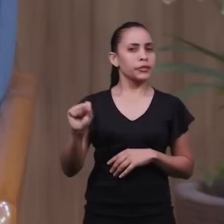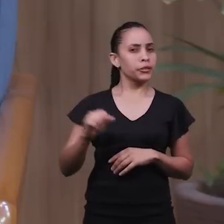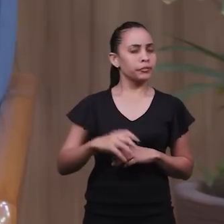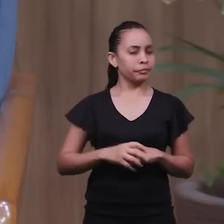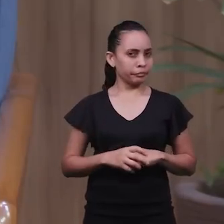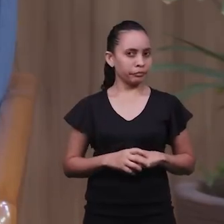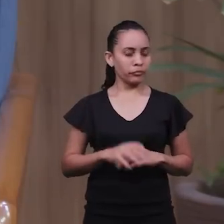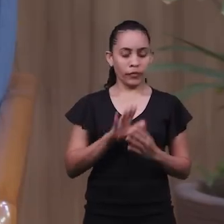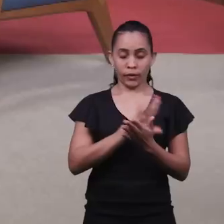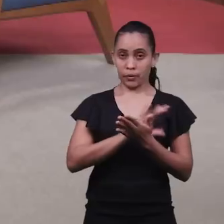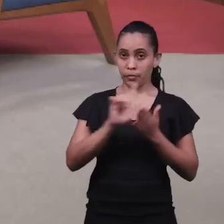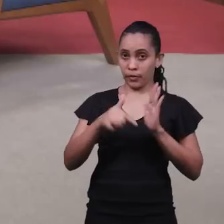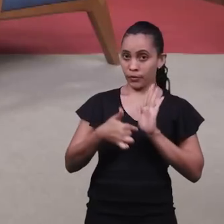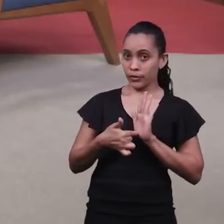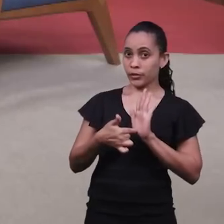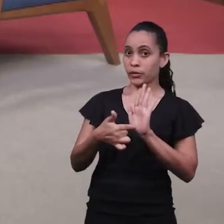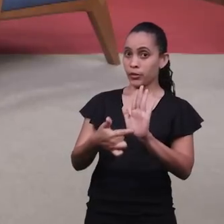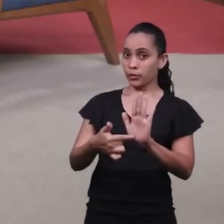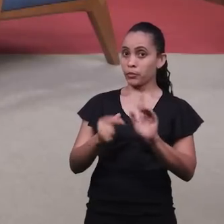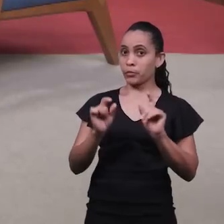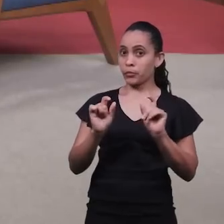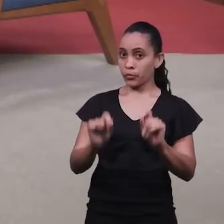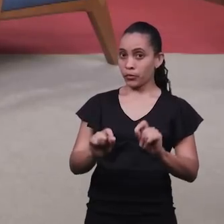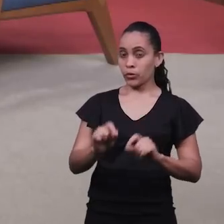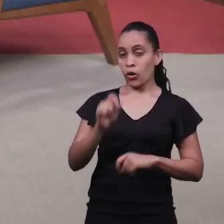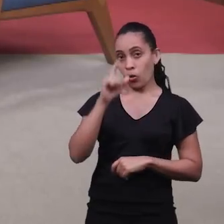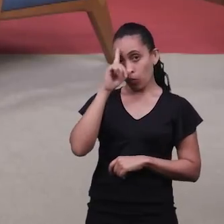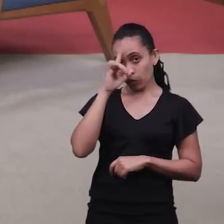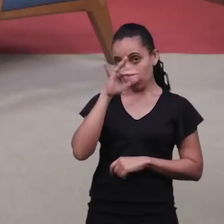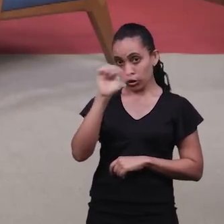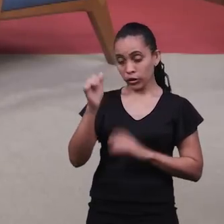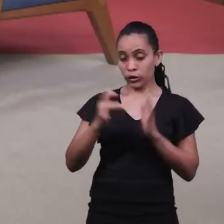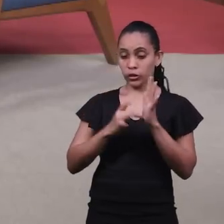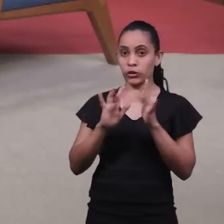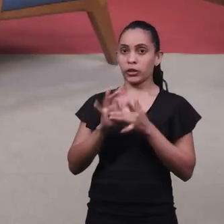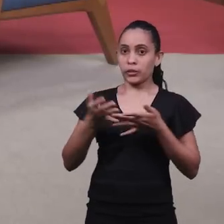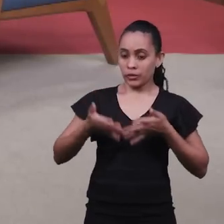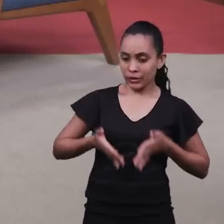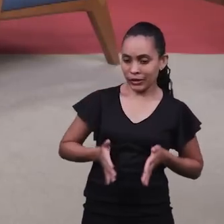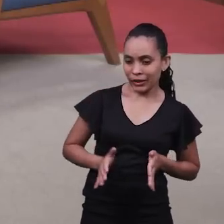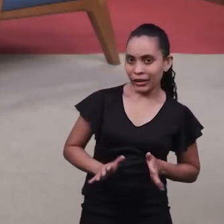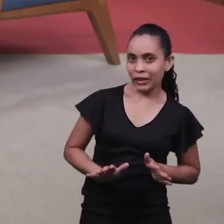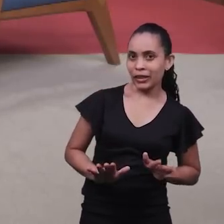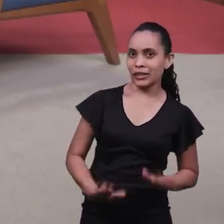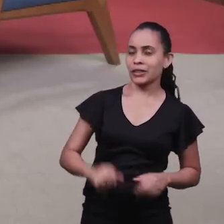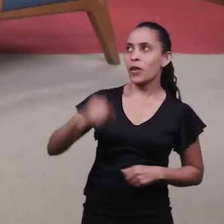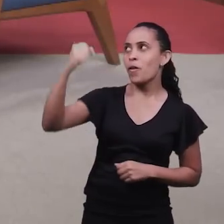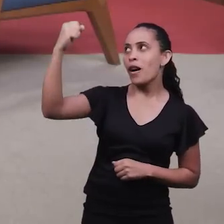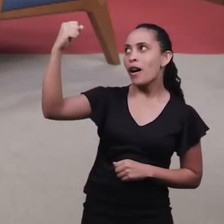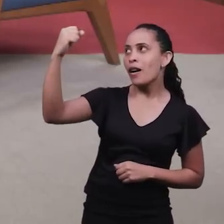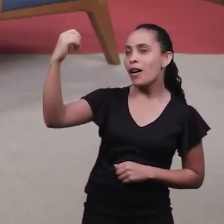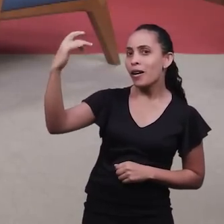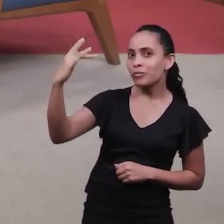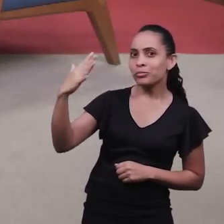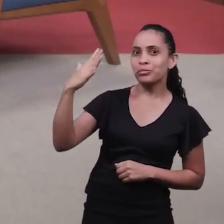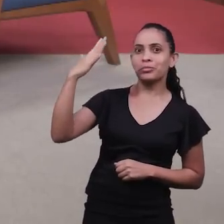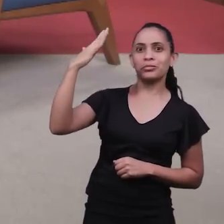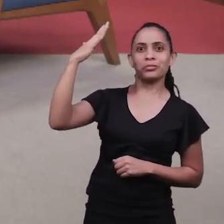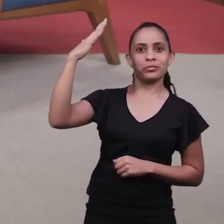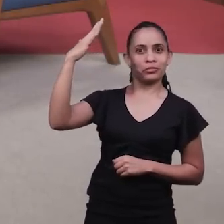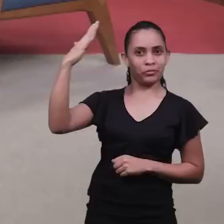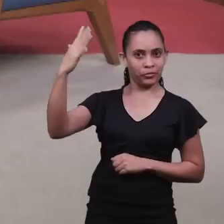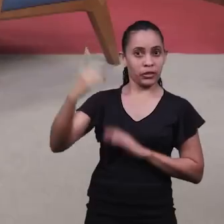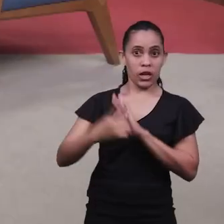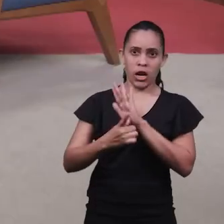neste dia? A palavra de Deus nos diz que no dia que Jesus nasceu, a luz